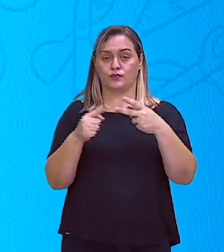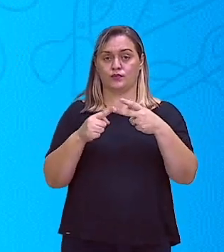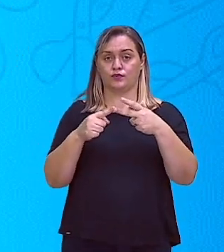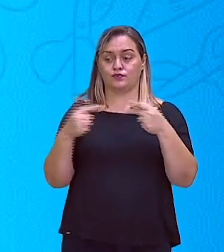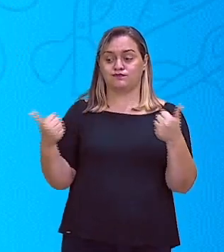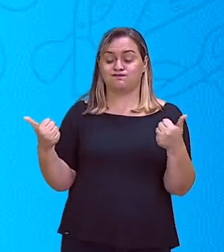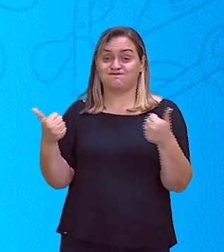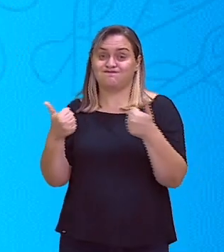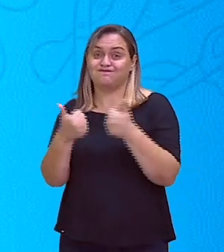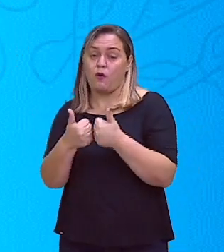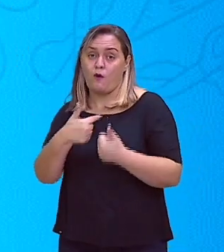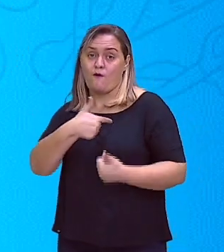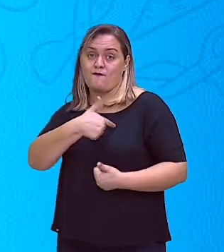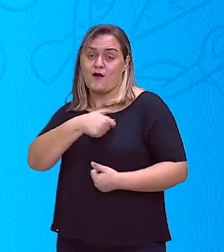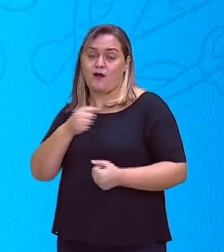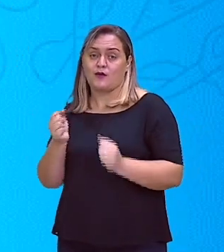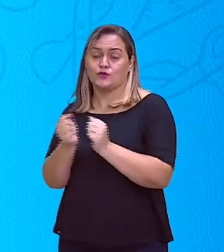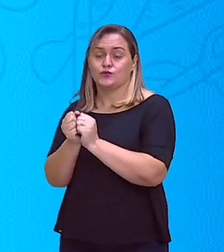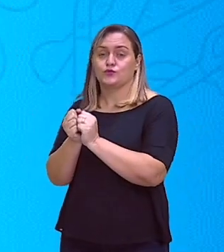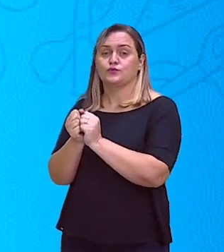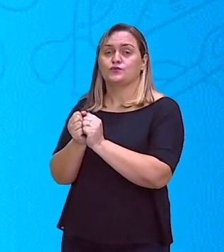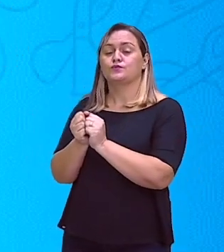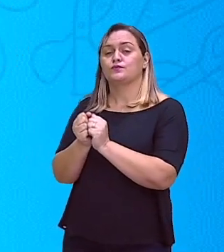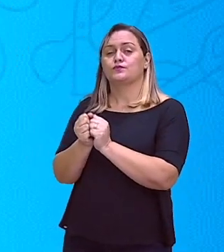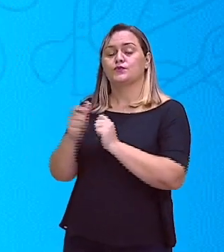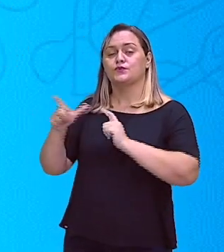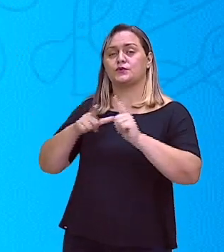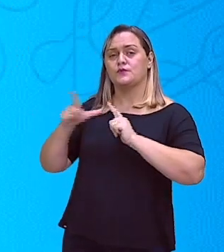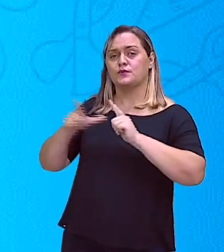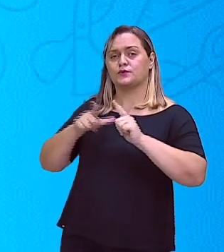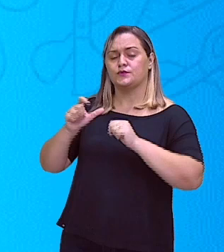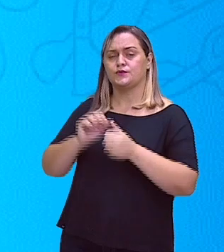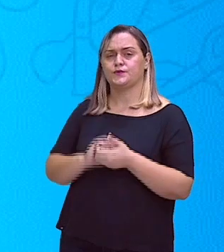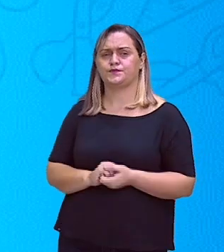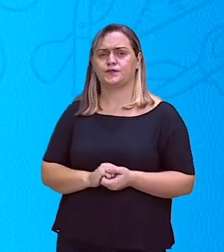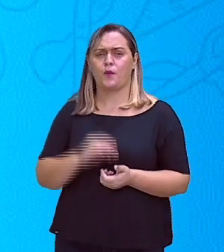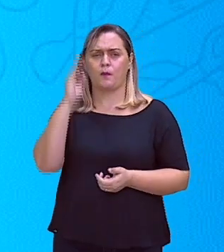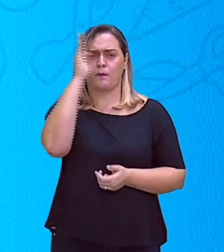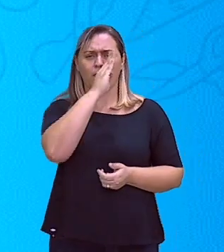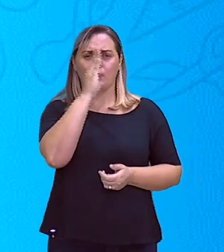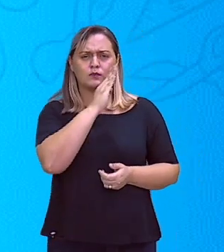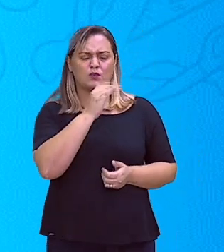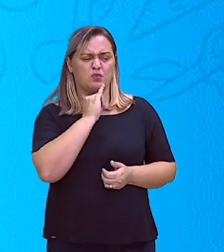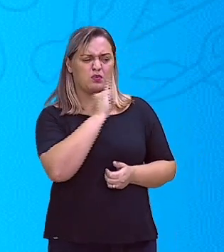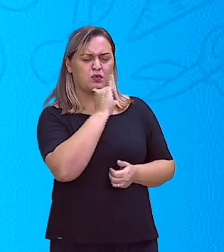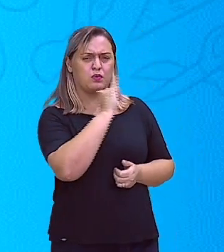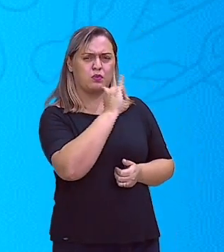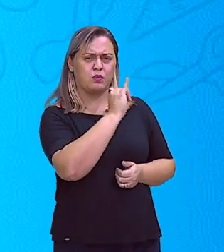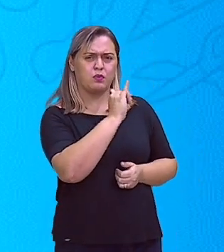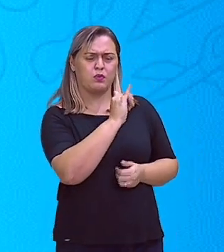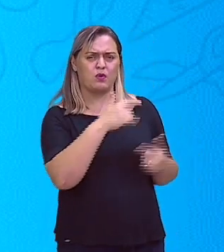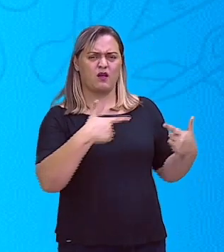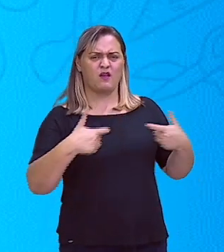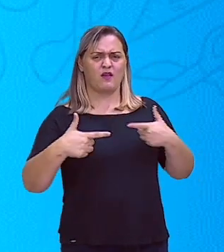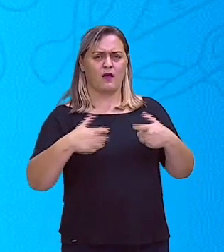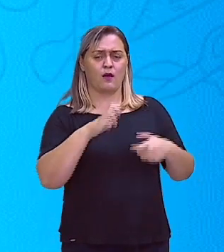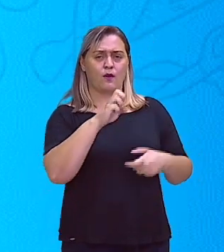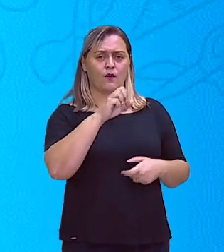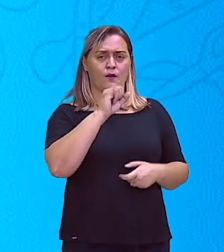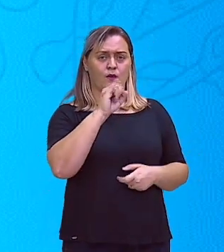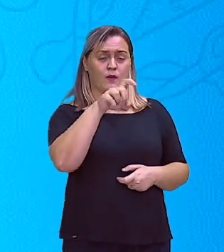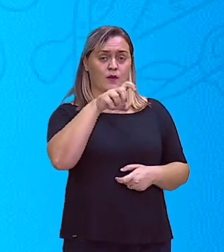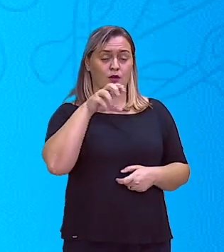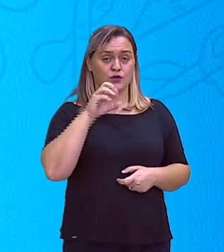no primeiro caso o Brasil declarou Guerra ao eixo em 1942 depois de realizar negociações diplomáticas